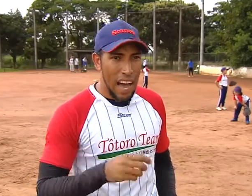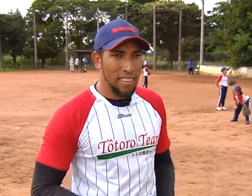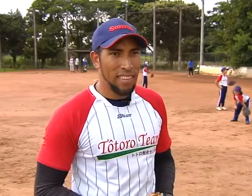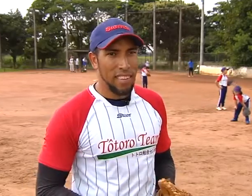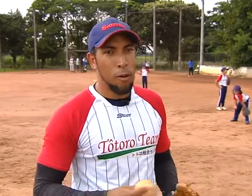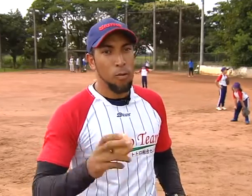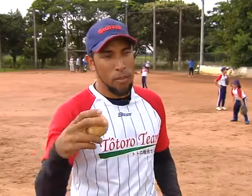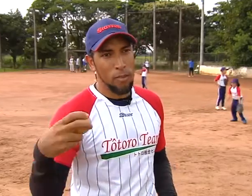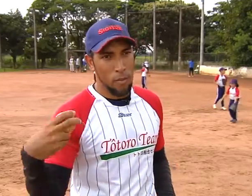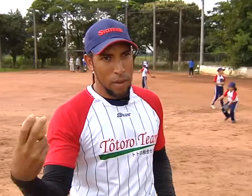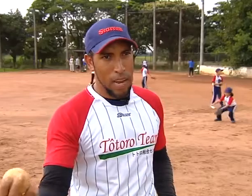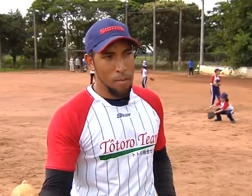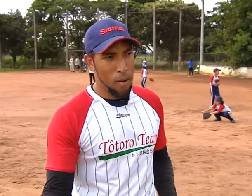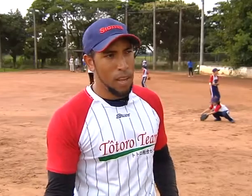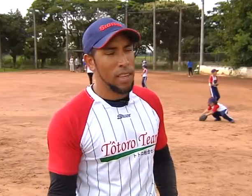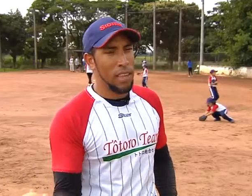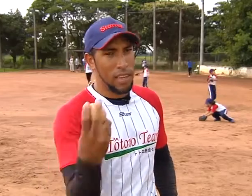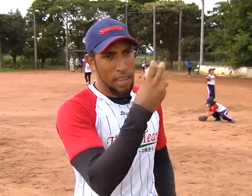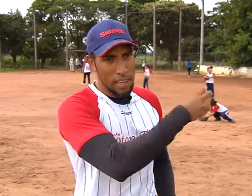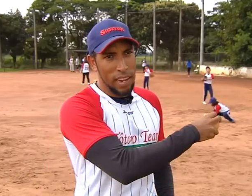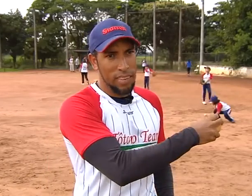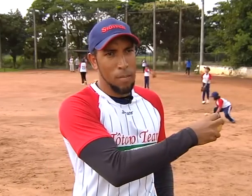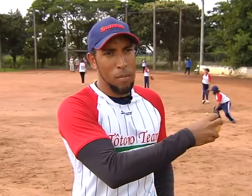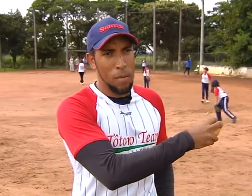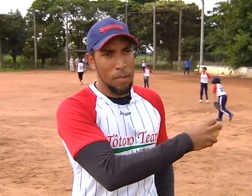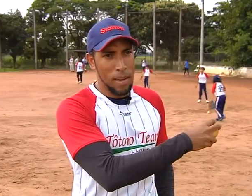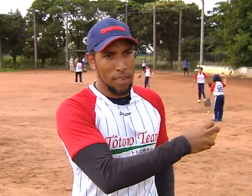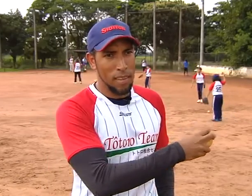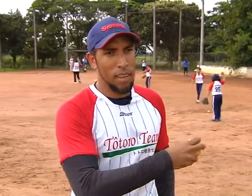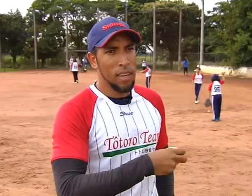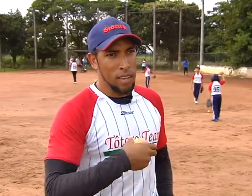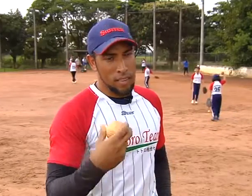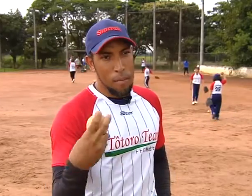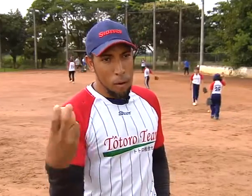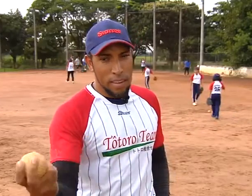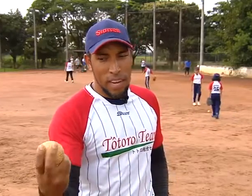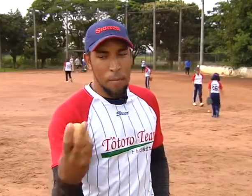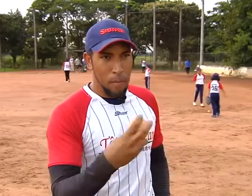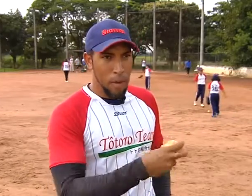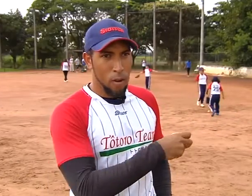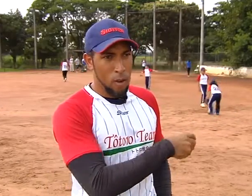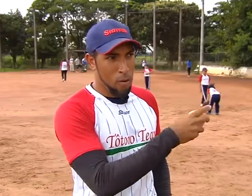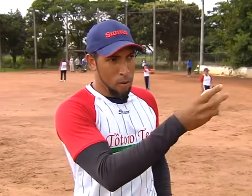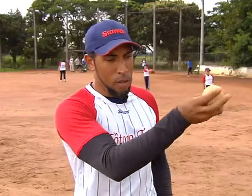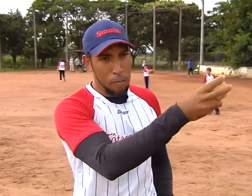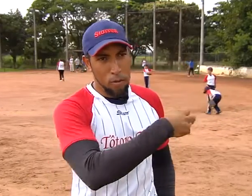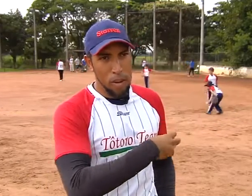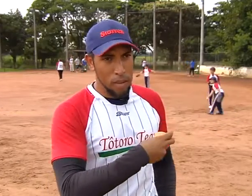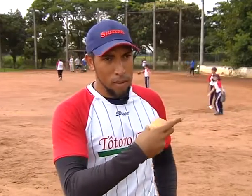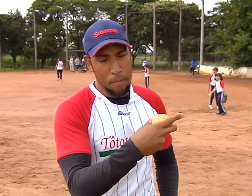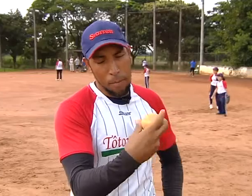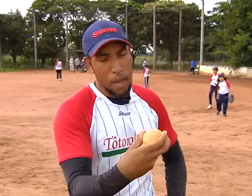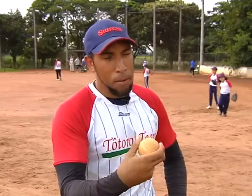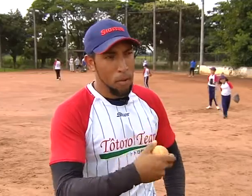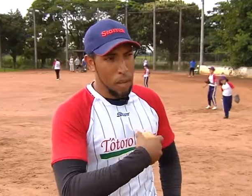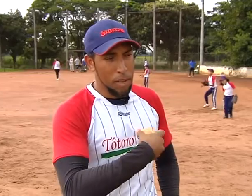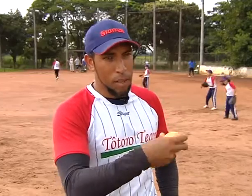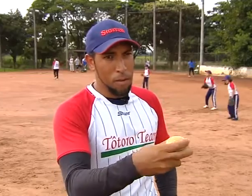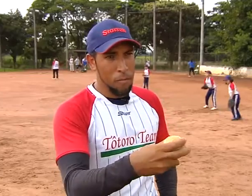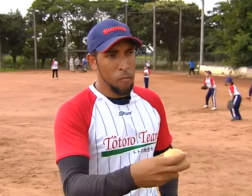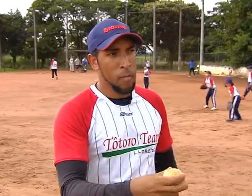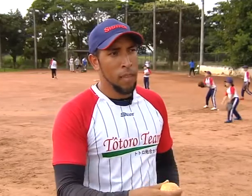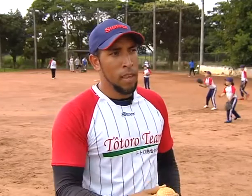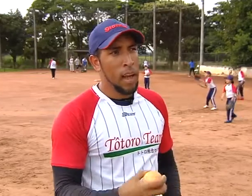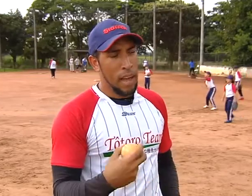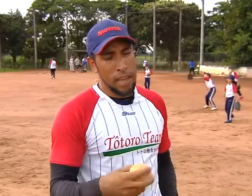base antes que um defensor pegar a bola e lançar para a primeira base. Se a bola chega primeiro que a pessoa que